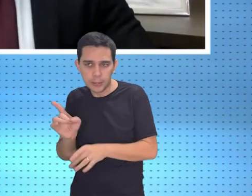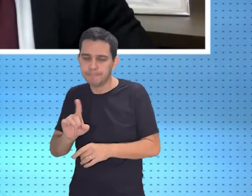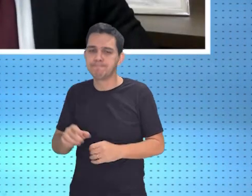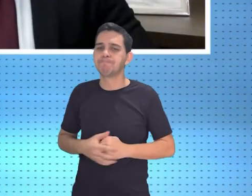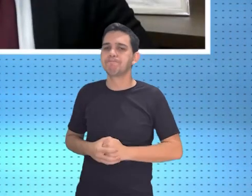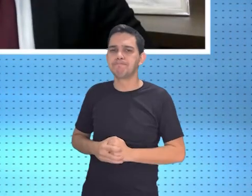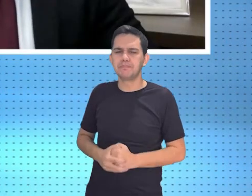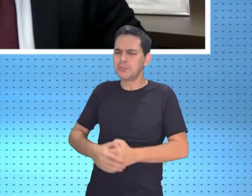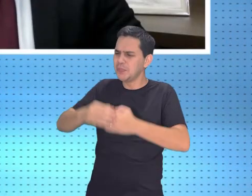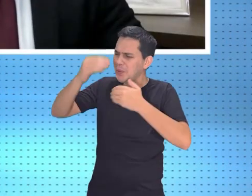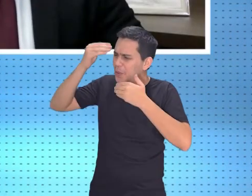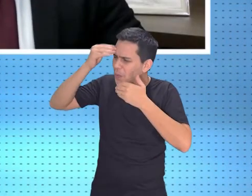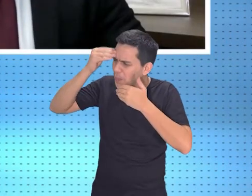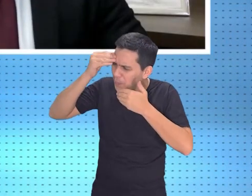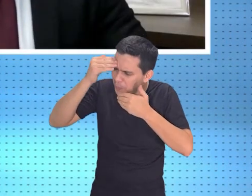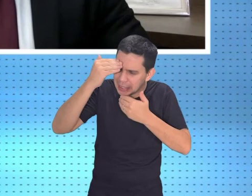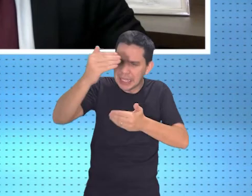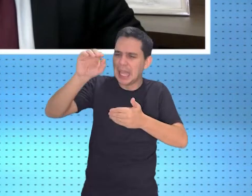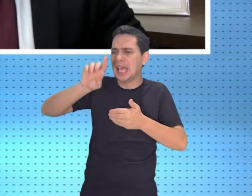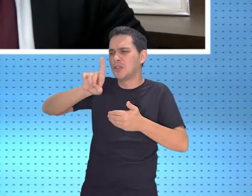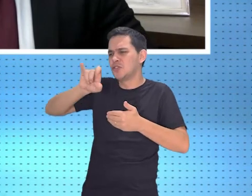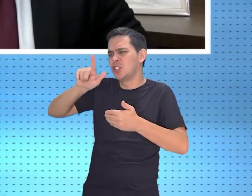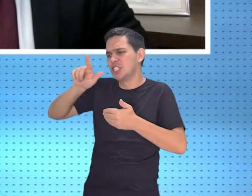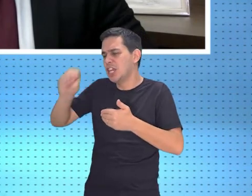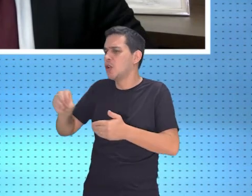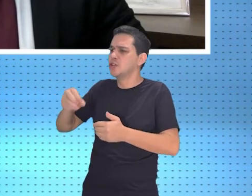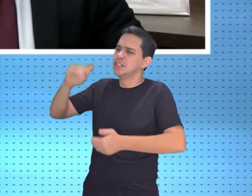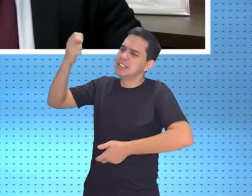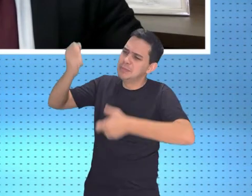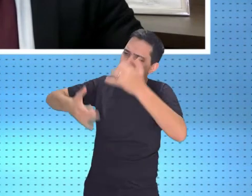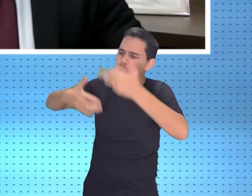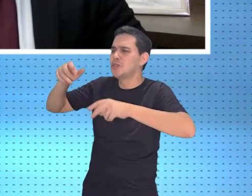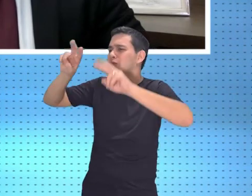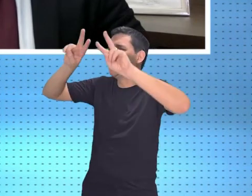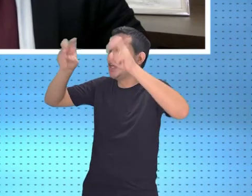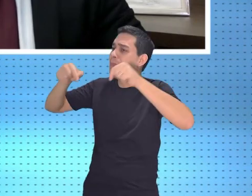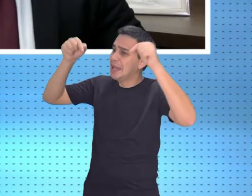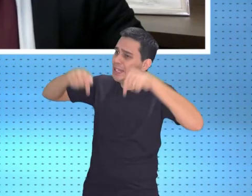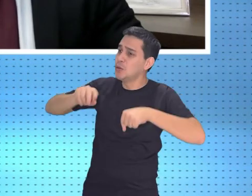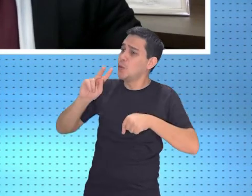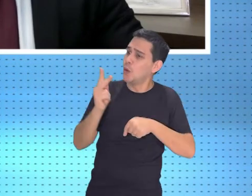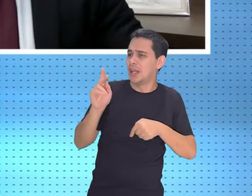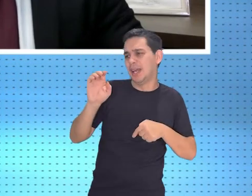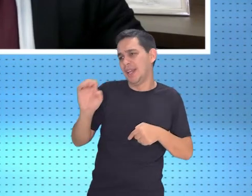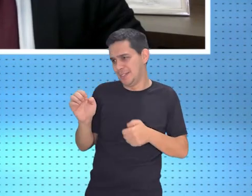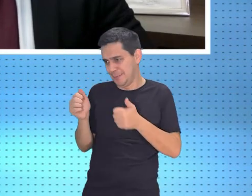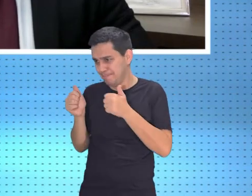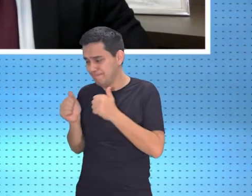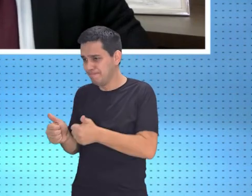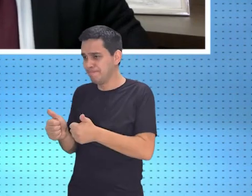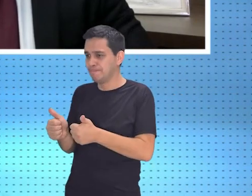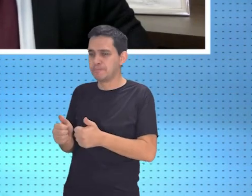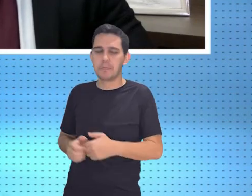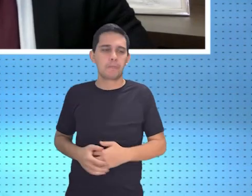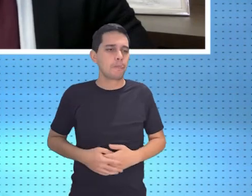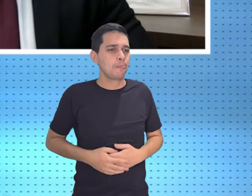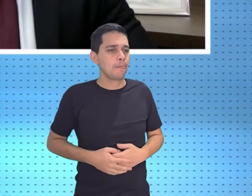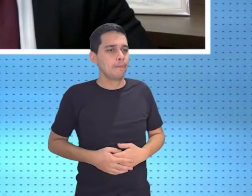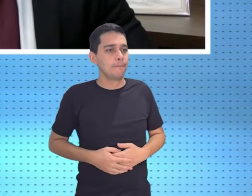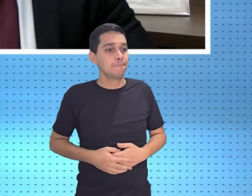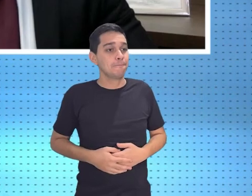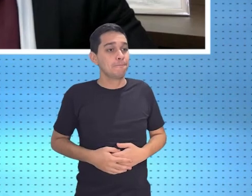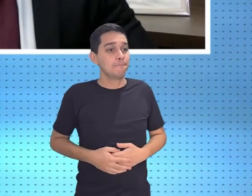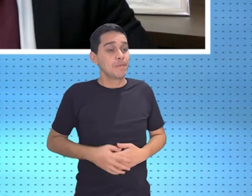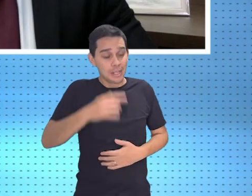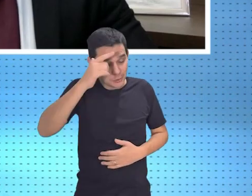doutor Diego, muito obrigada pelos importantes esclarecimentos sobre esse tema aqui no Hora Extra. Mais